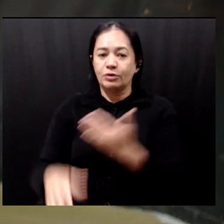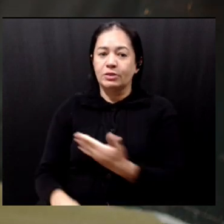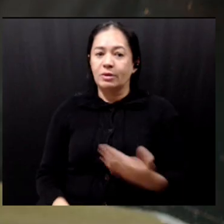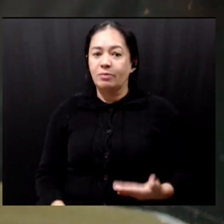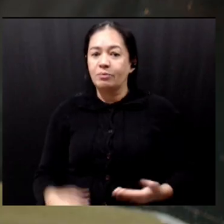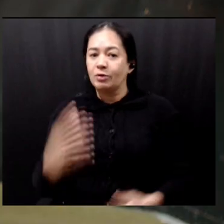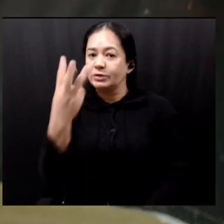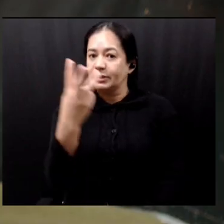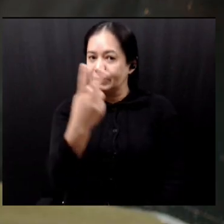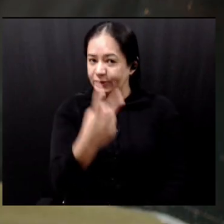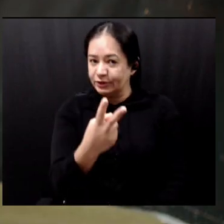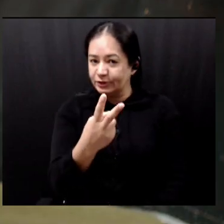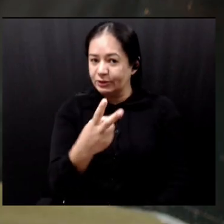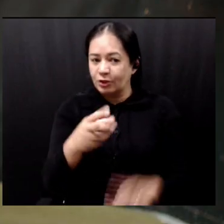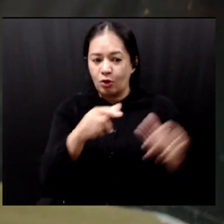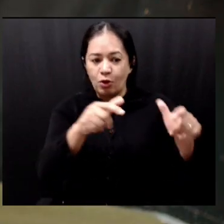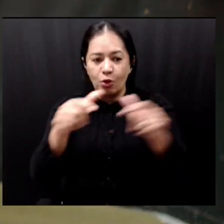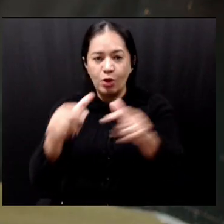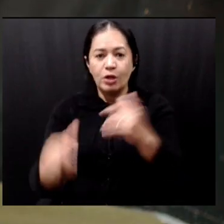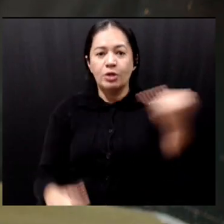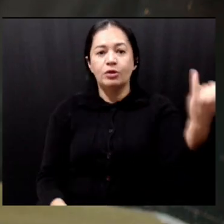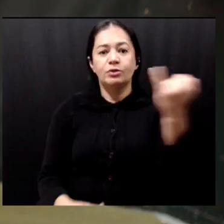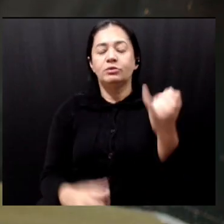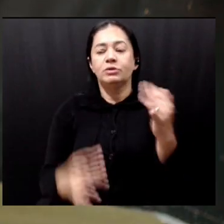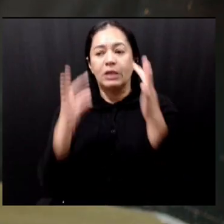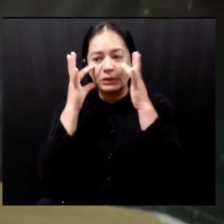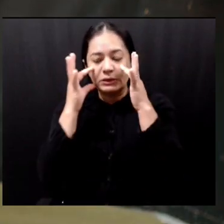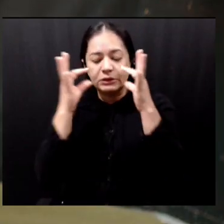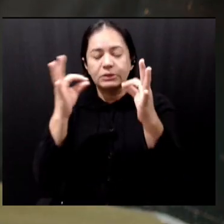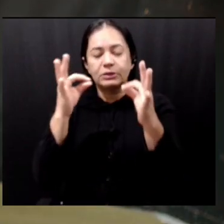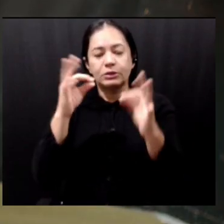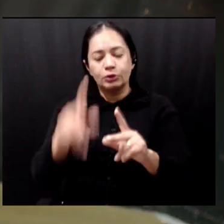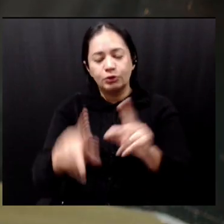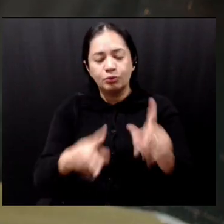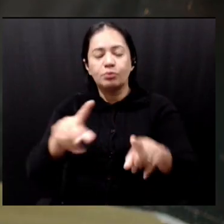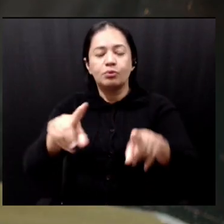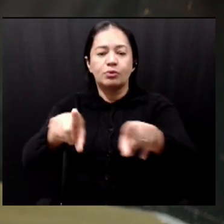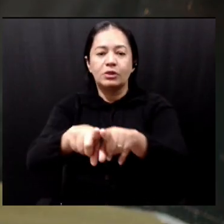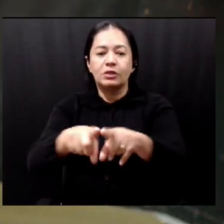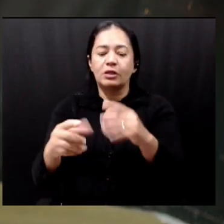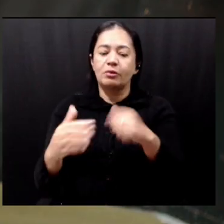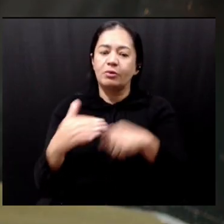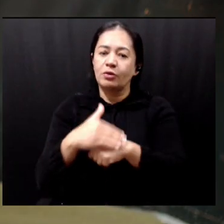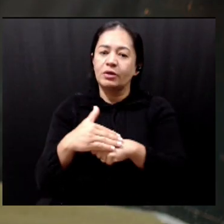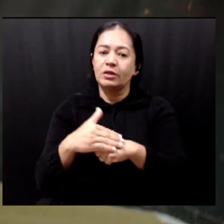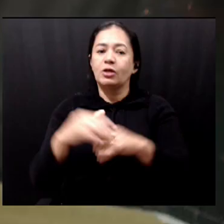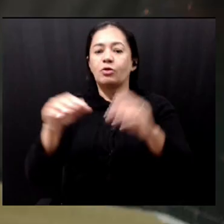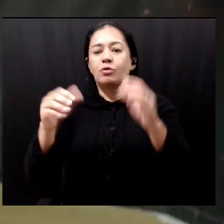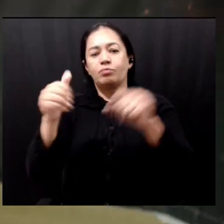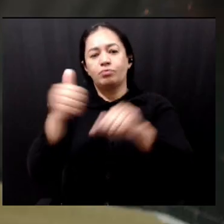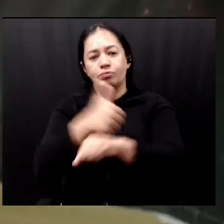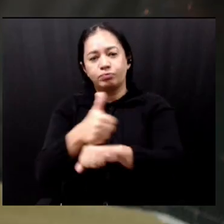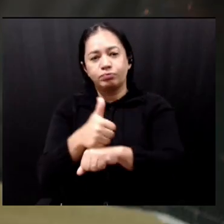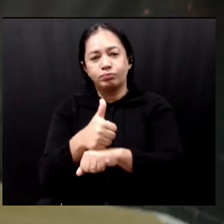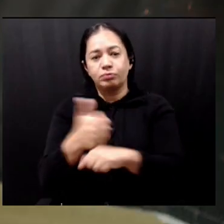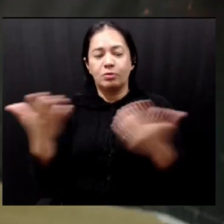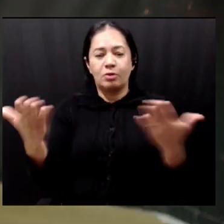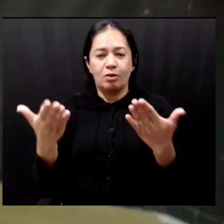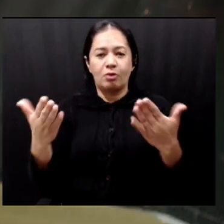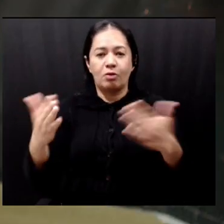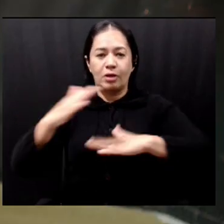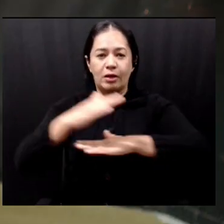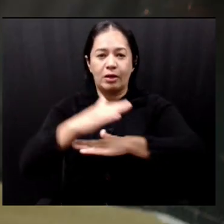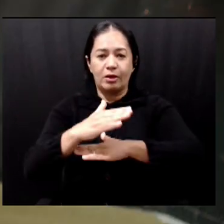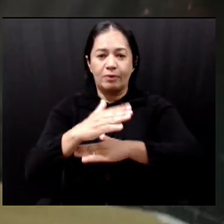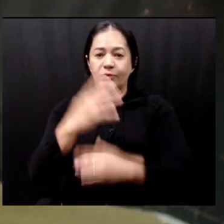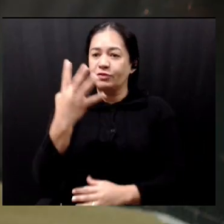espaços importantes de escuta da população e também diálogo com especialistas. Atualmente, gente, a Câmara conta com 24 comissões